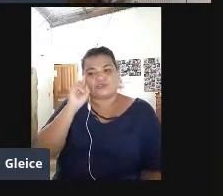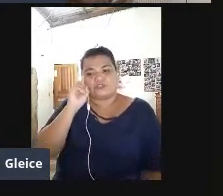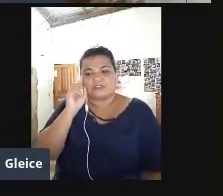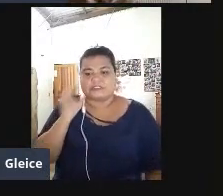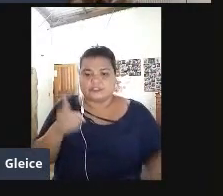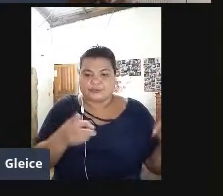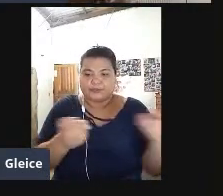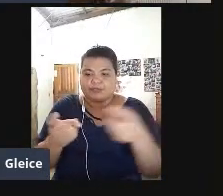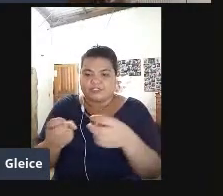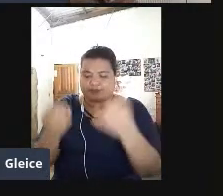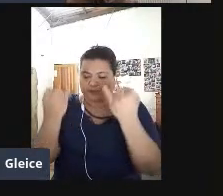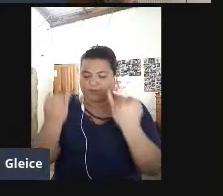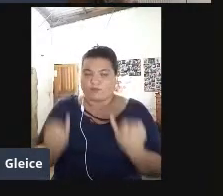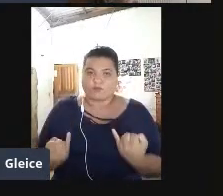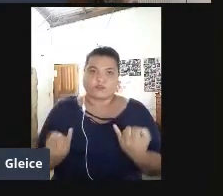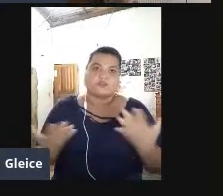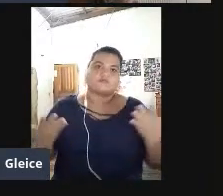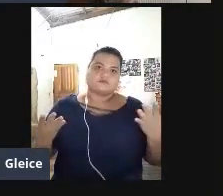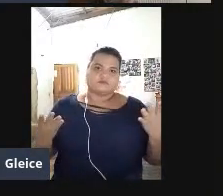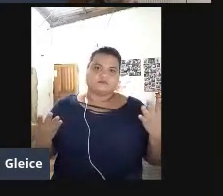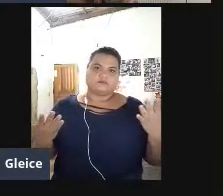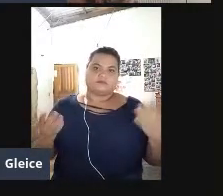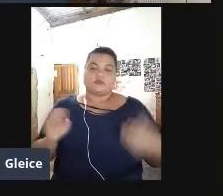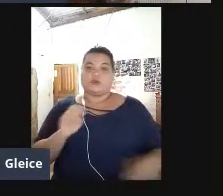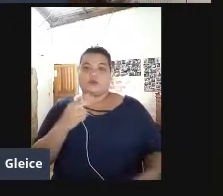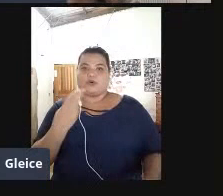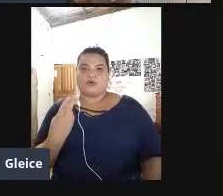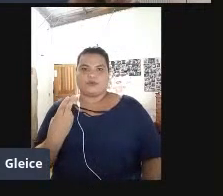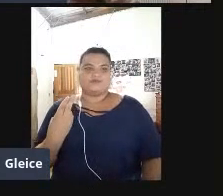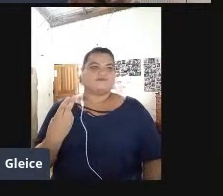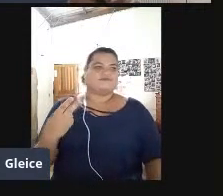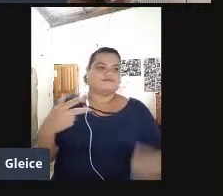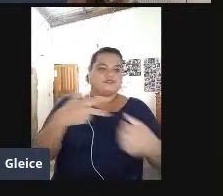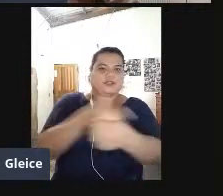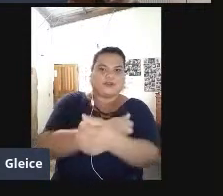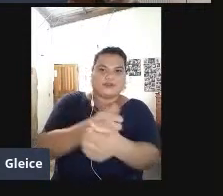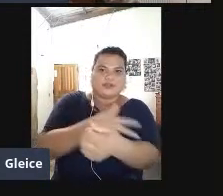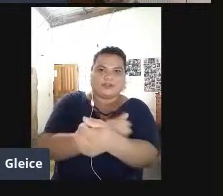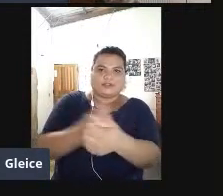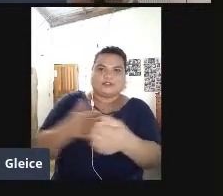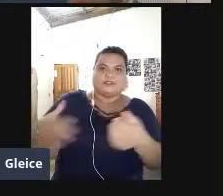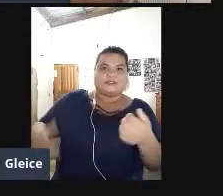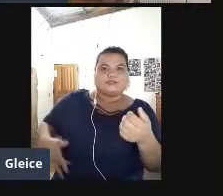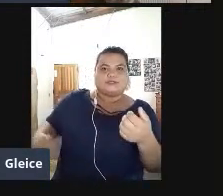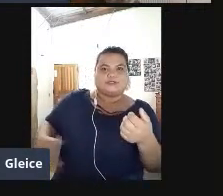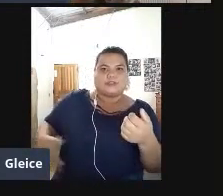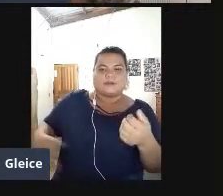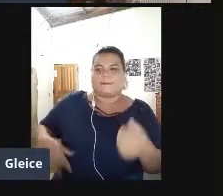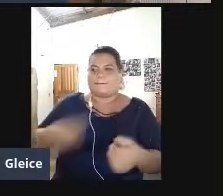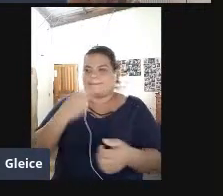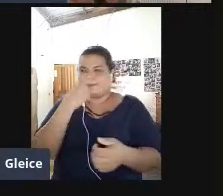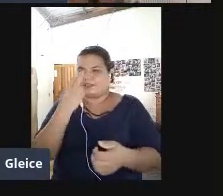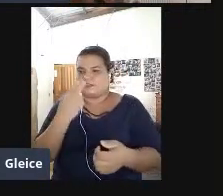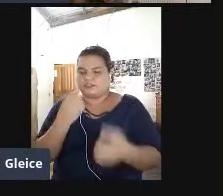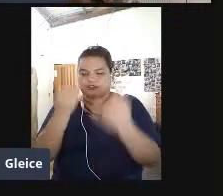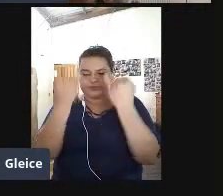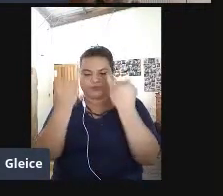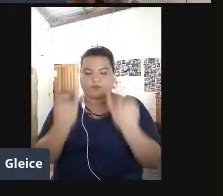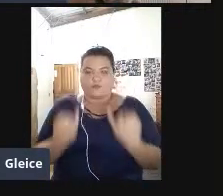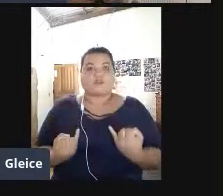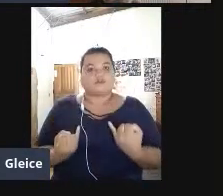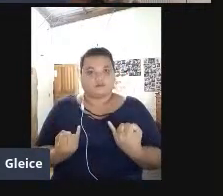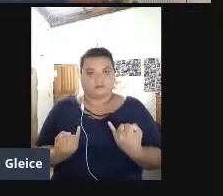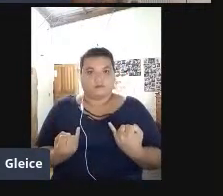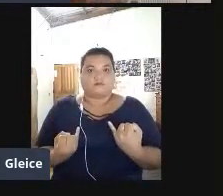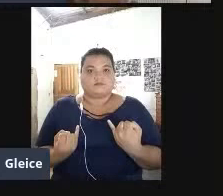começando a desinchar por conta das sessões de hemodiálise, ele estava ficando cada vez mais catabolizado. A hemodiálise diária também faz muito